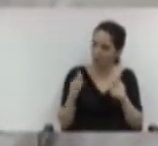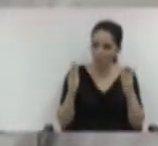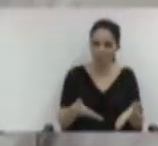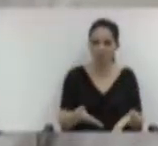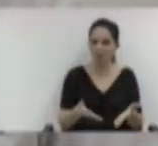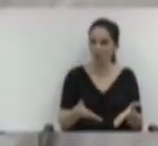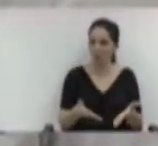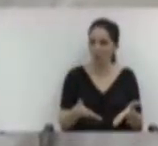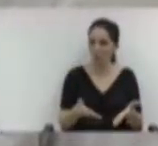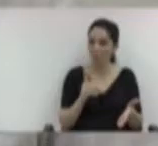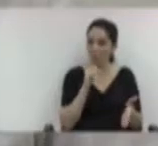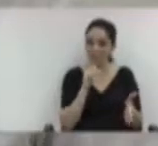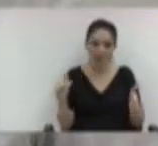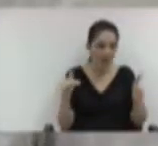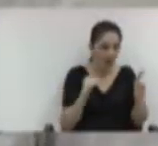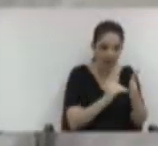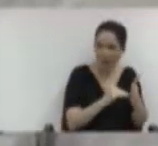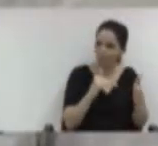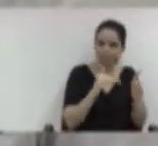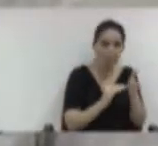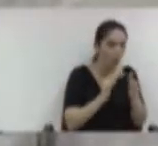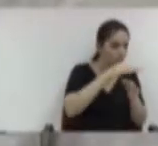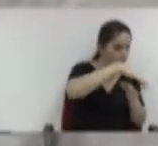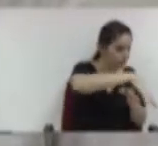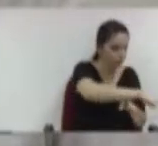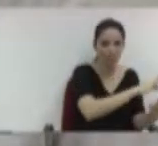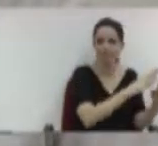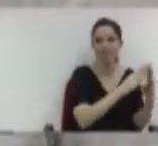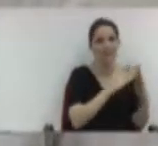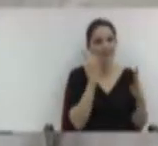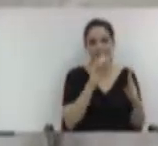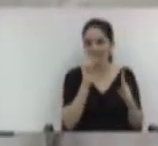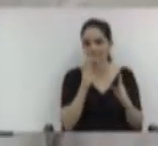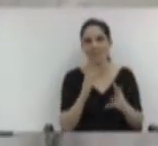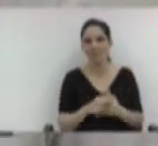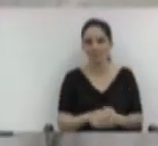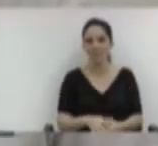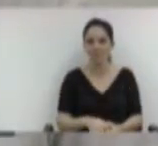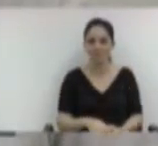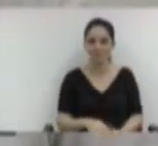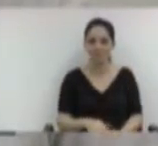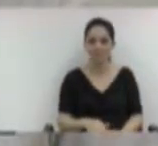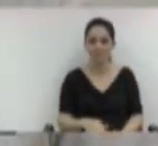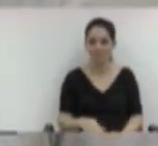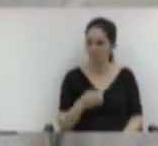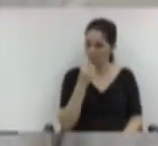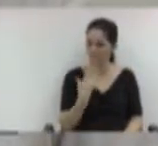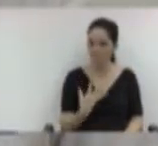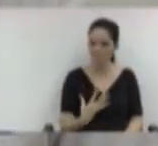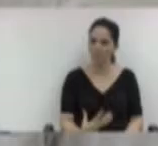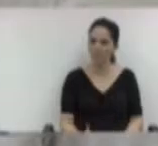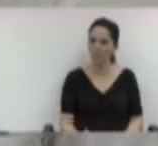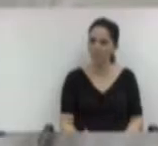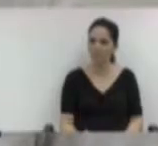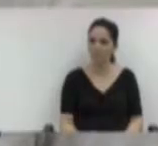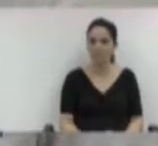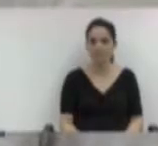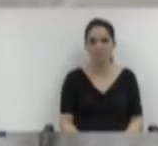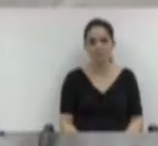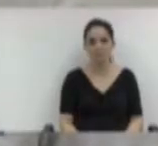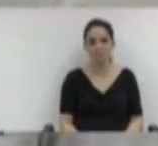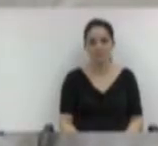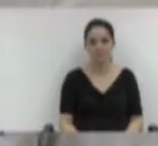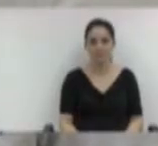não vai mais água dentro de casa. Então, vamos pensar um pouquinho também. Importante o requerimento que seja feito. Pedindo esclarecimento, não vejo nenhum